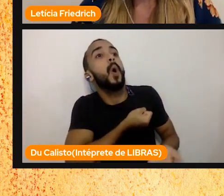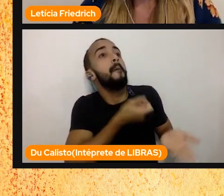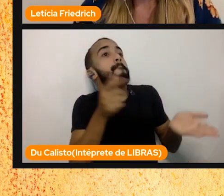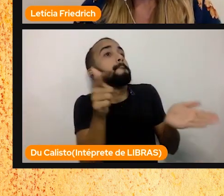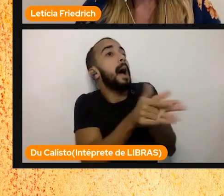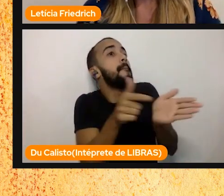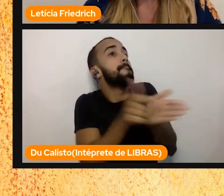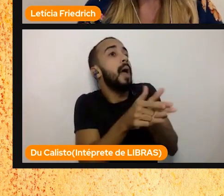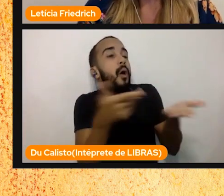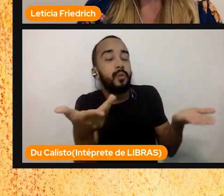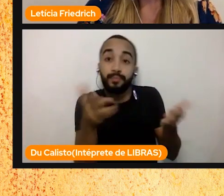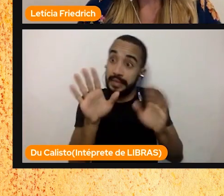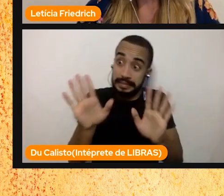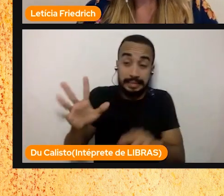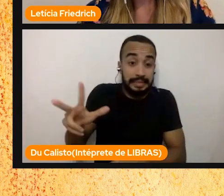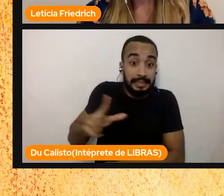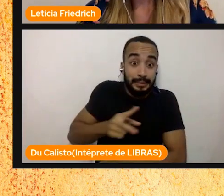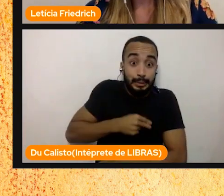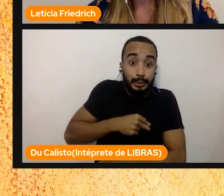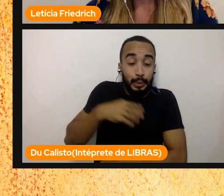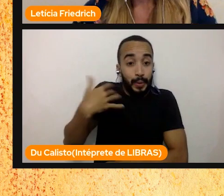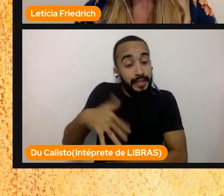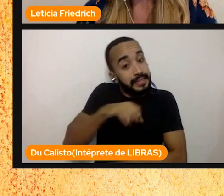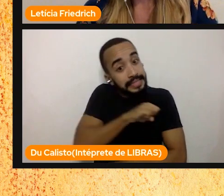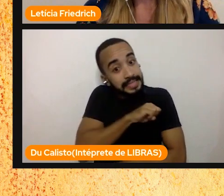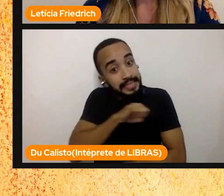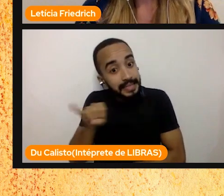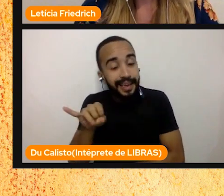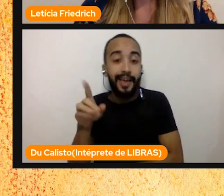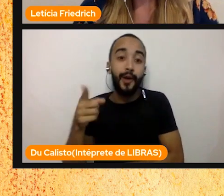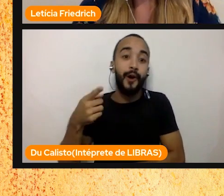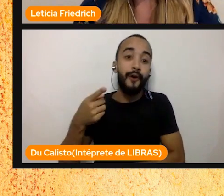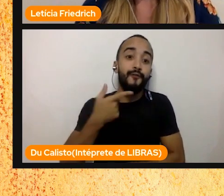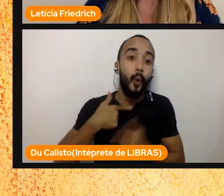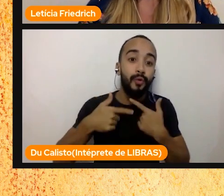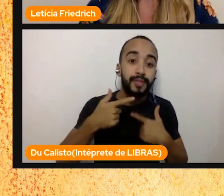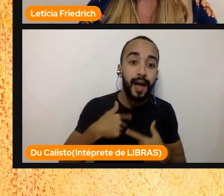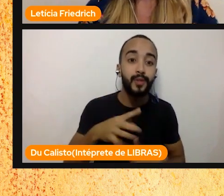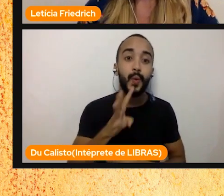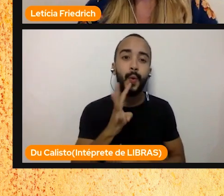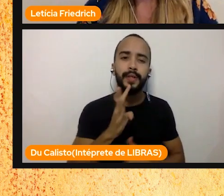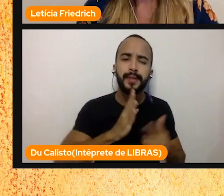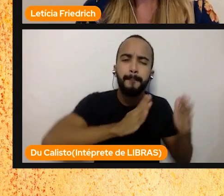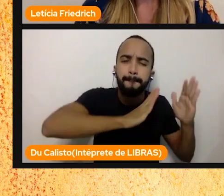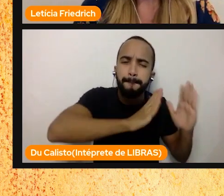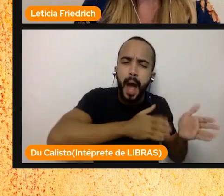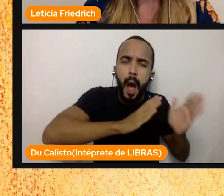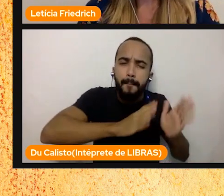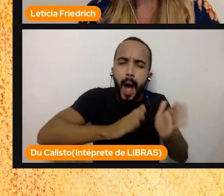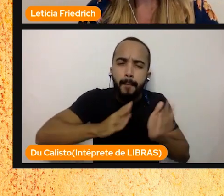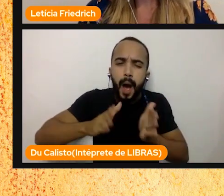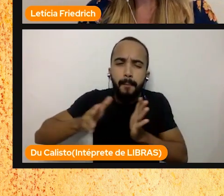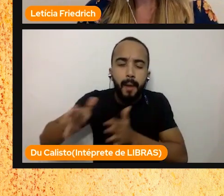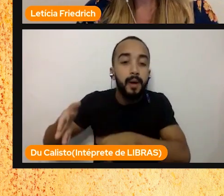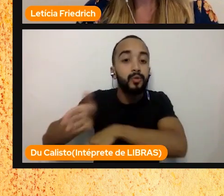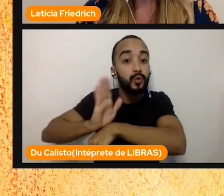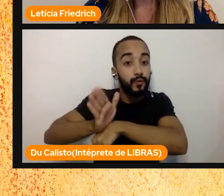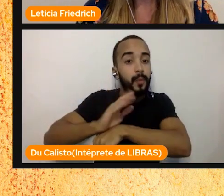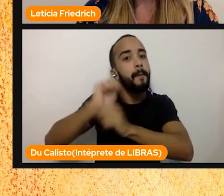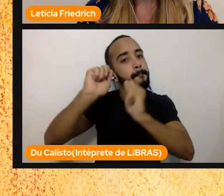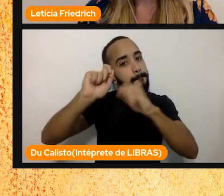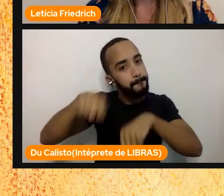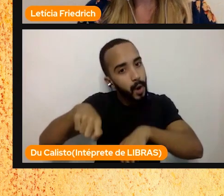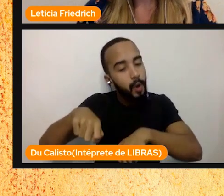mais curiosidade em conhecer o processo do filme, eu aconselharia seguir o Marão Filmes, é o nome do estúdio